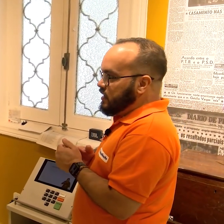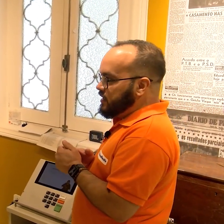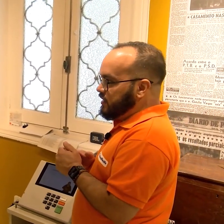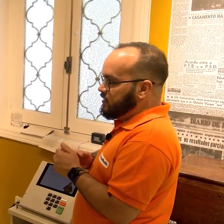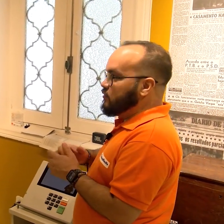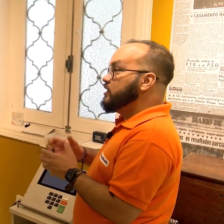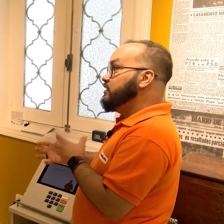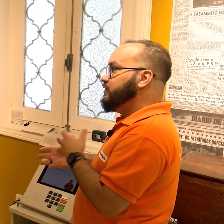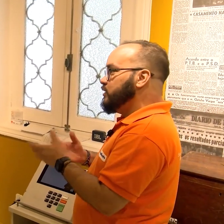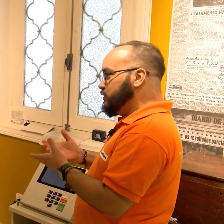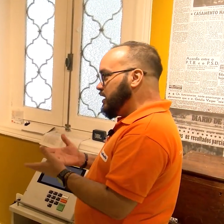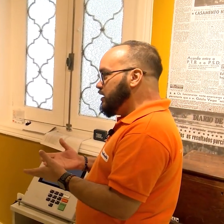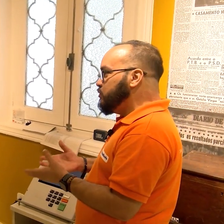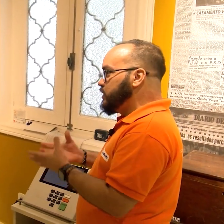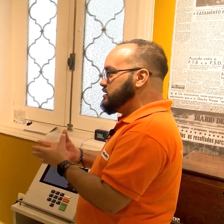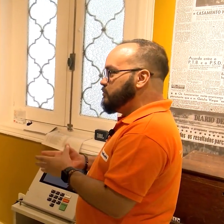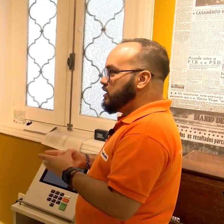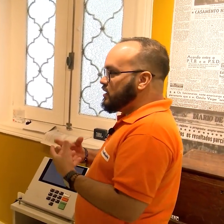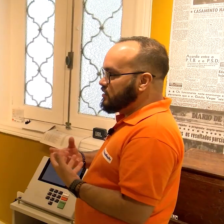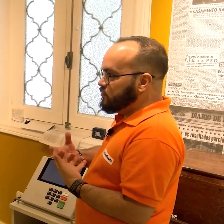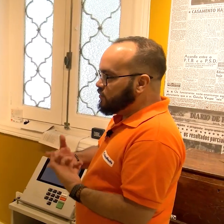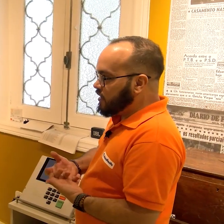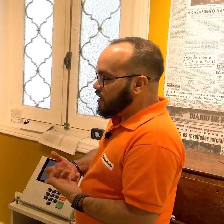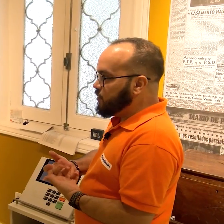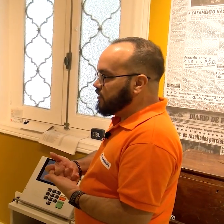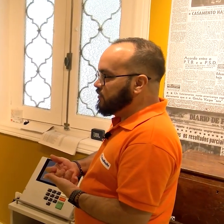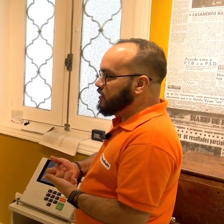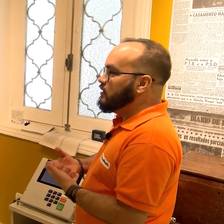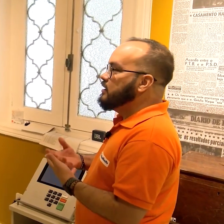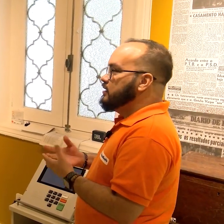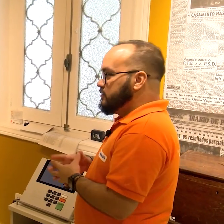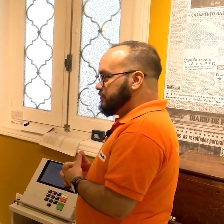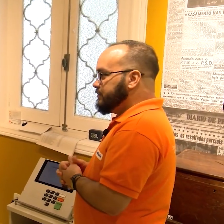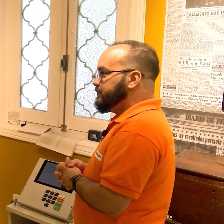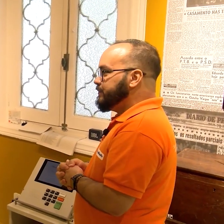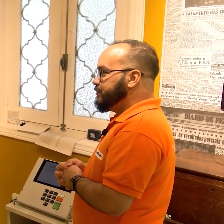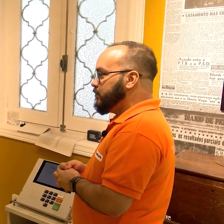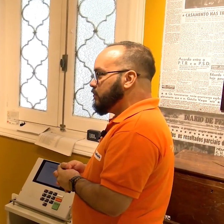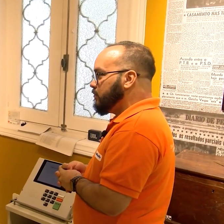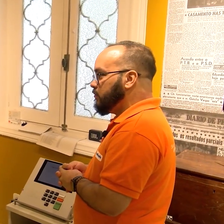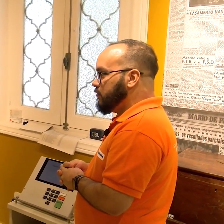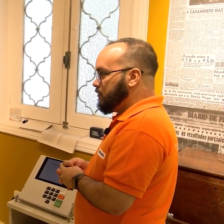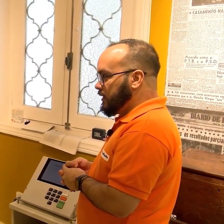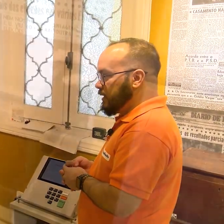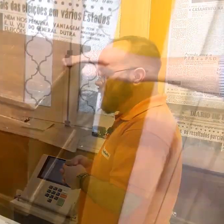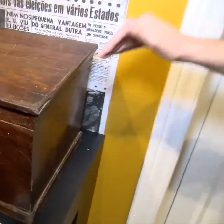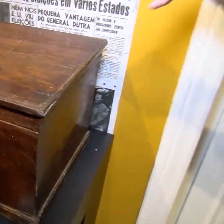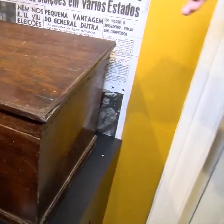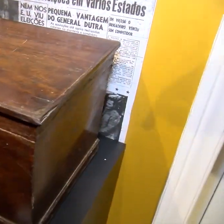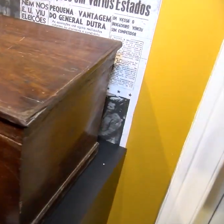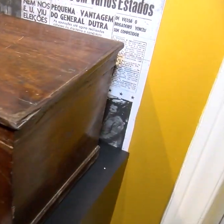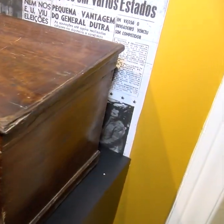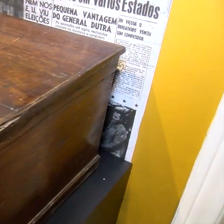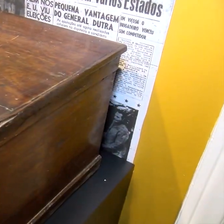acesso à internet o que dificultaria por exemplo a questão do hackeamento exatamente elas não têm acesso à internet